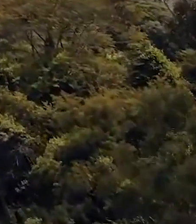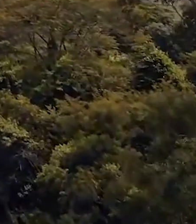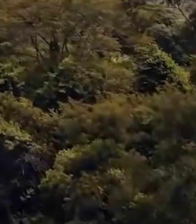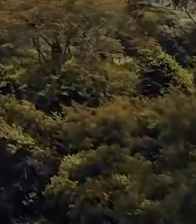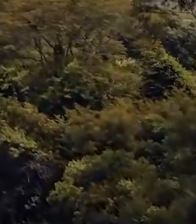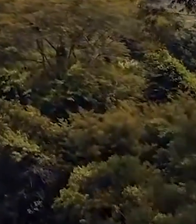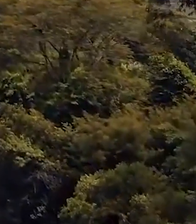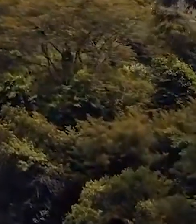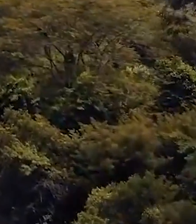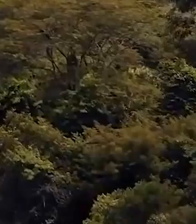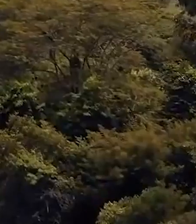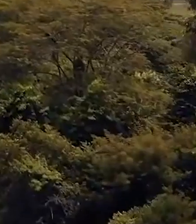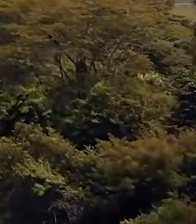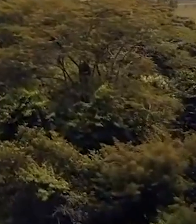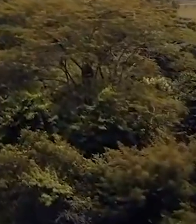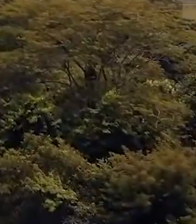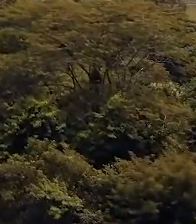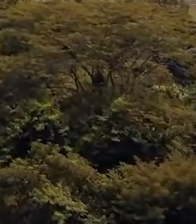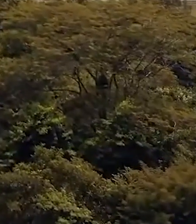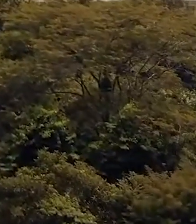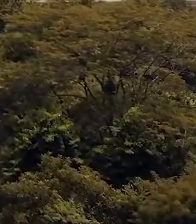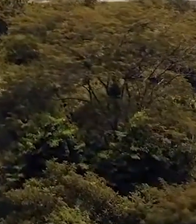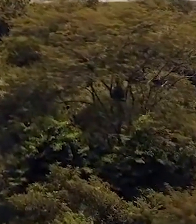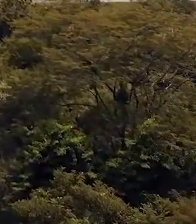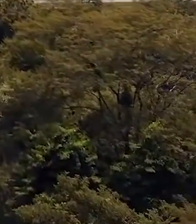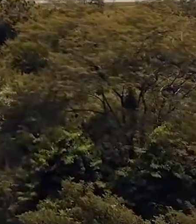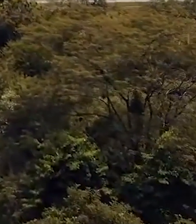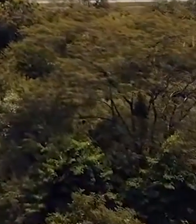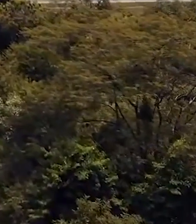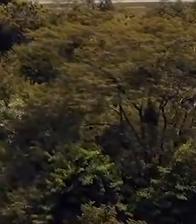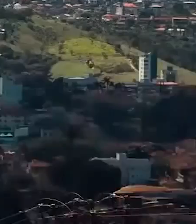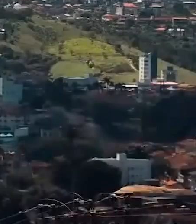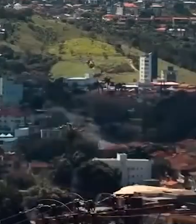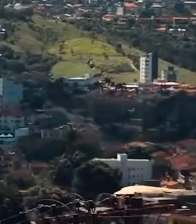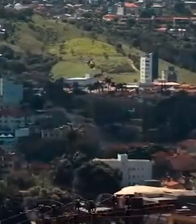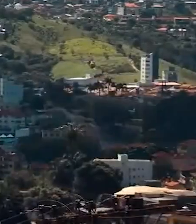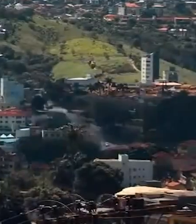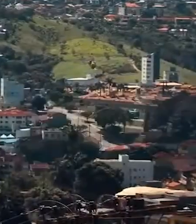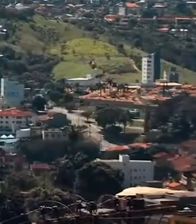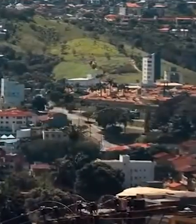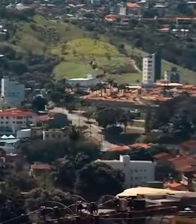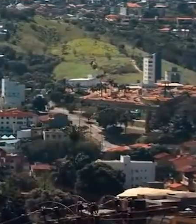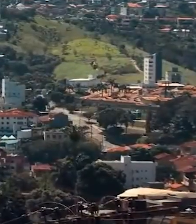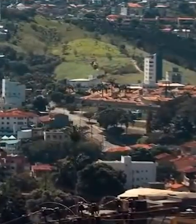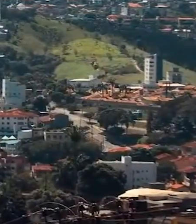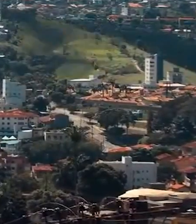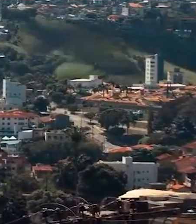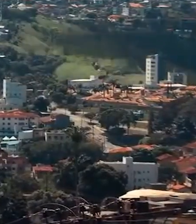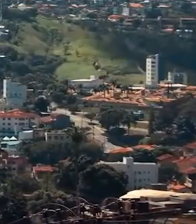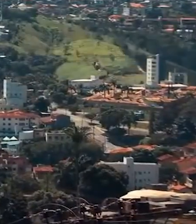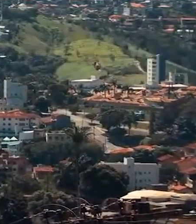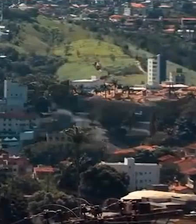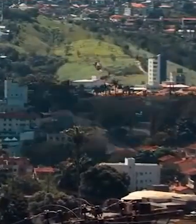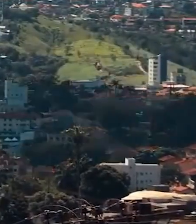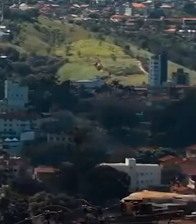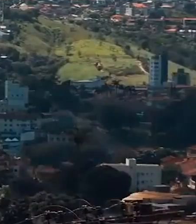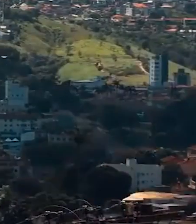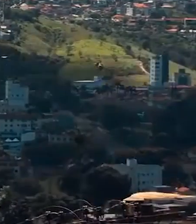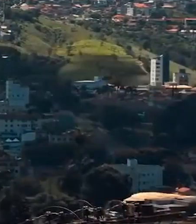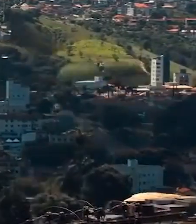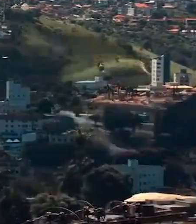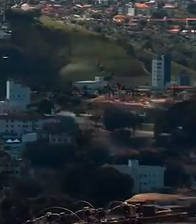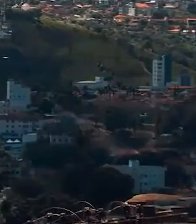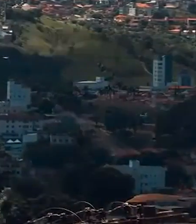Tive ouro, tive gado, tive fazendas. Hoje sou funcionário público. Itabira é apenas